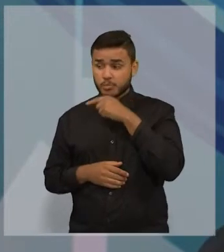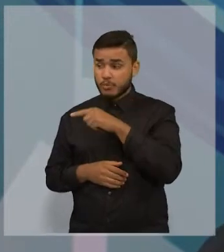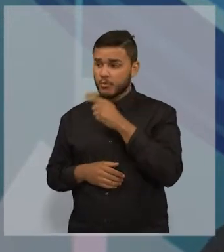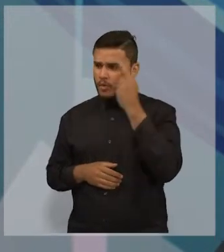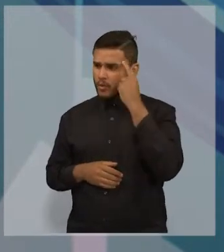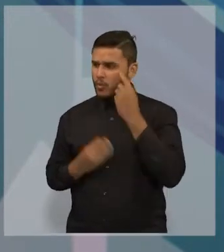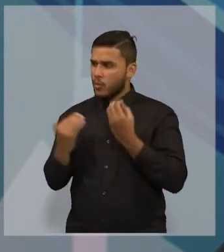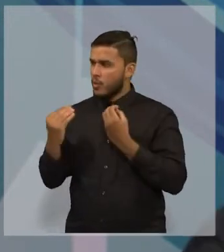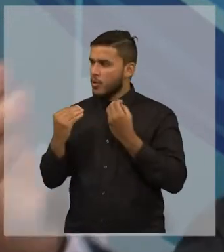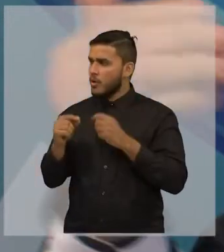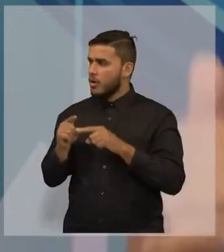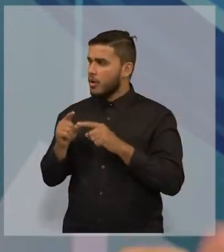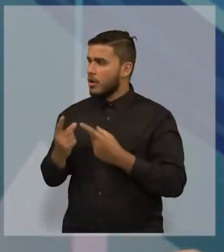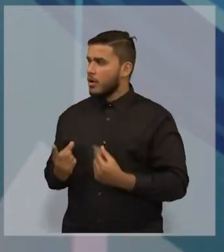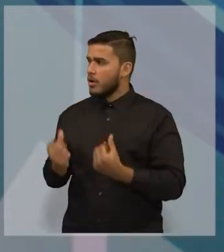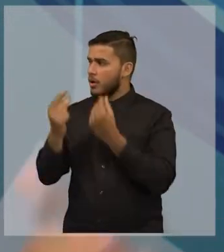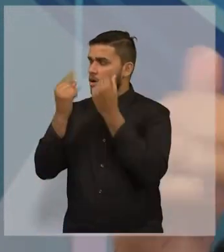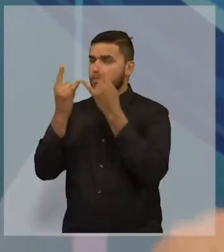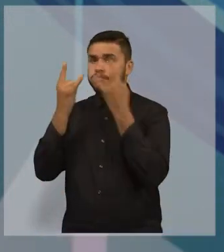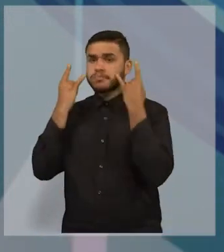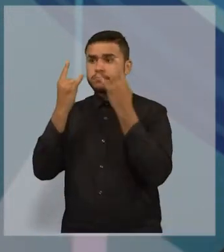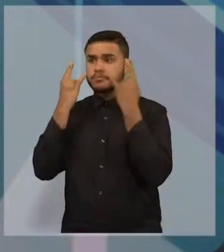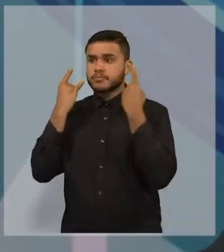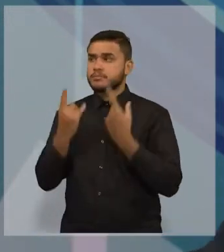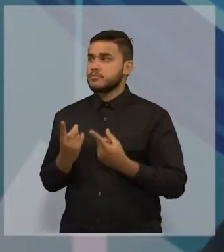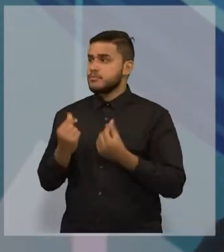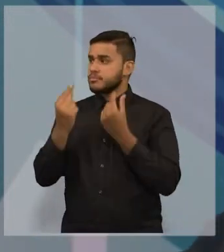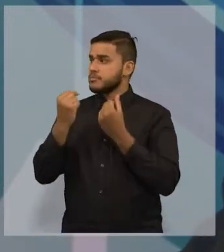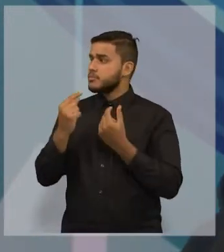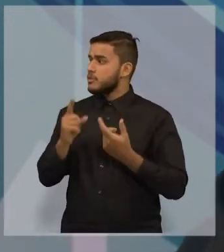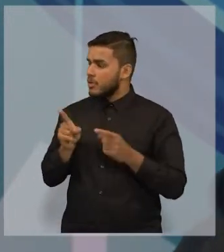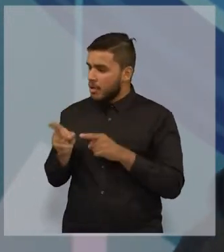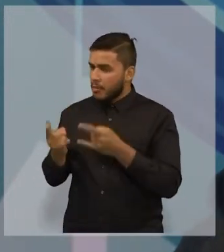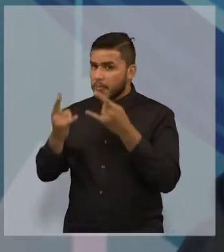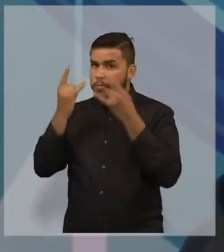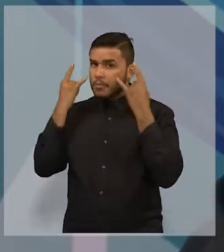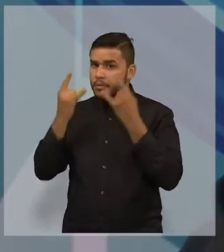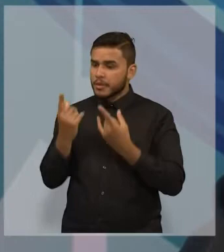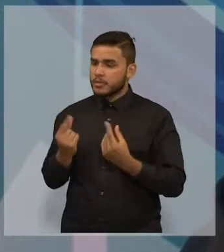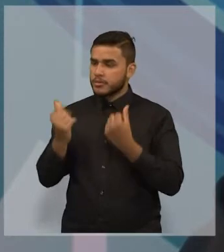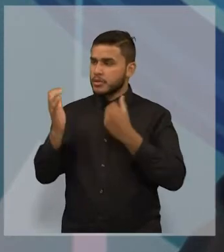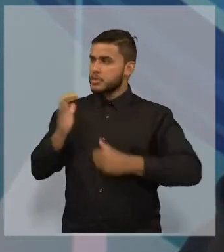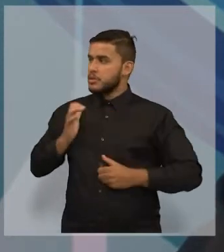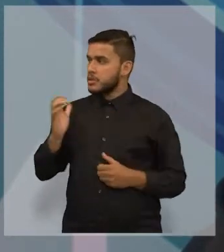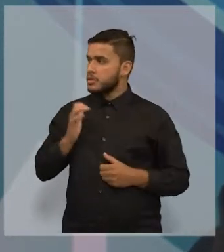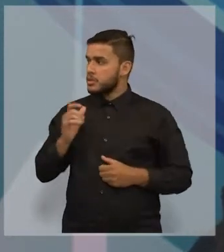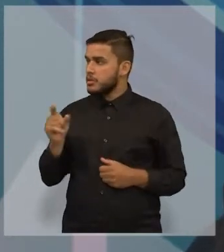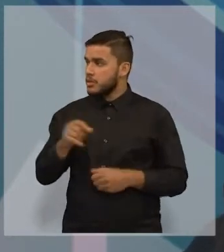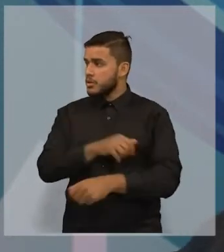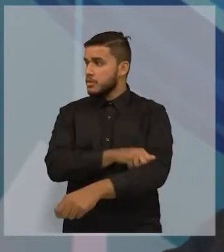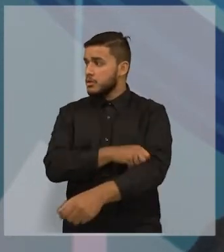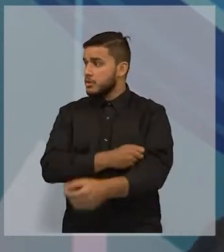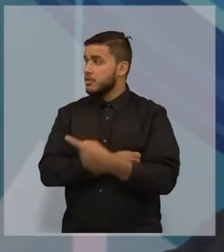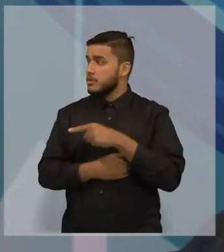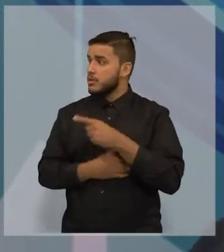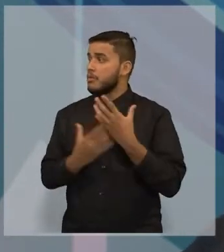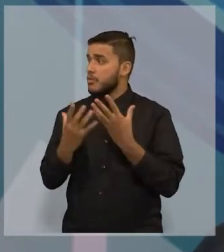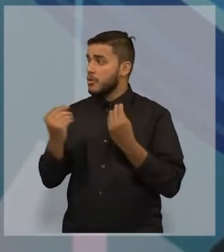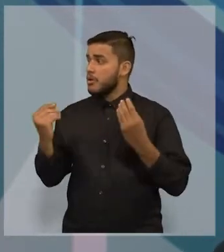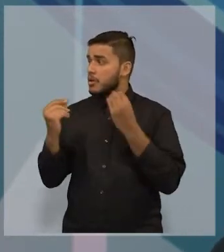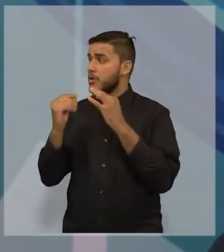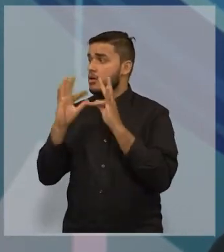Então, eles são contra o socialismo, mas são extremamente capitalistas. O processo de acumulação